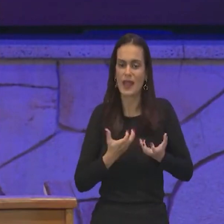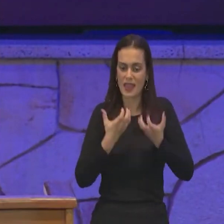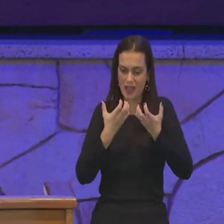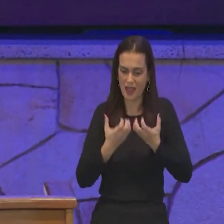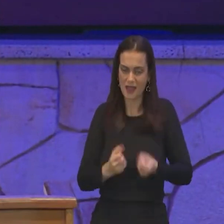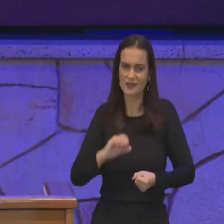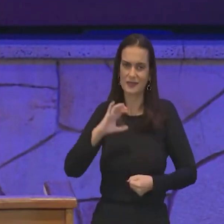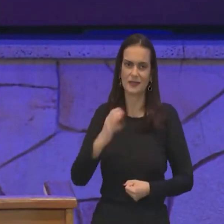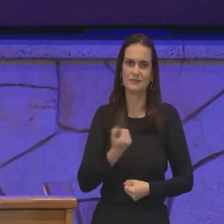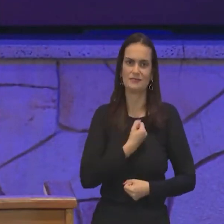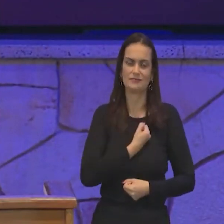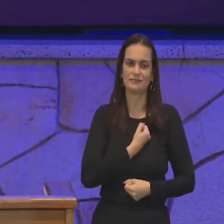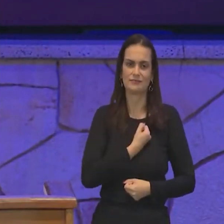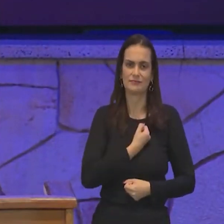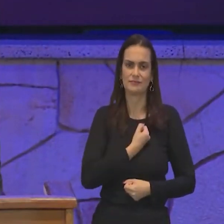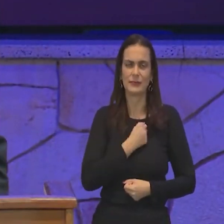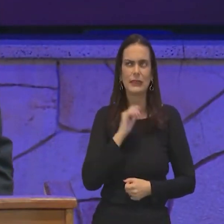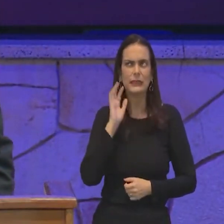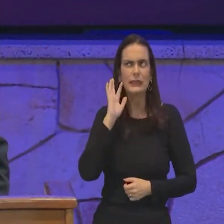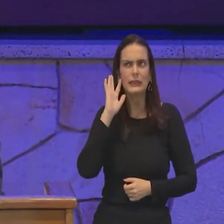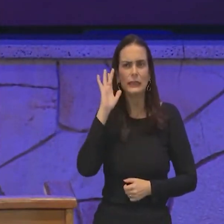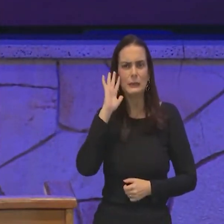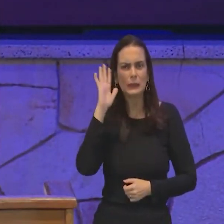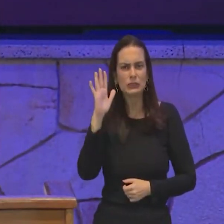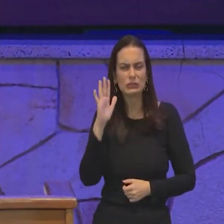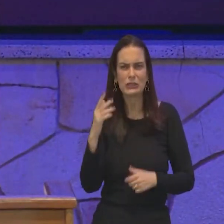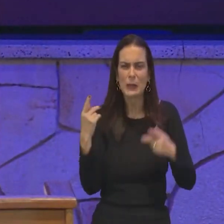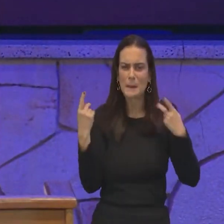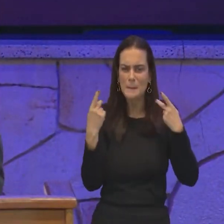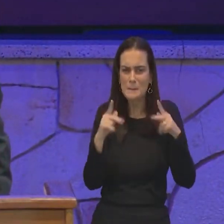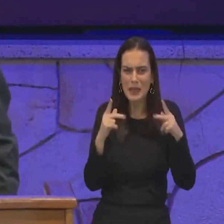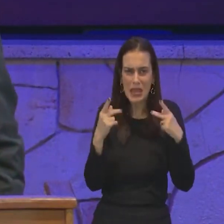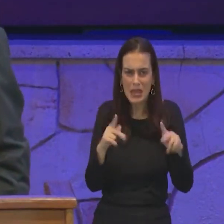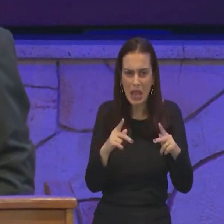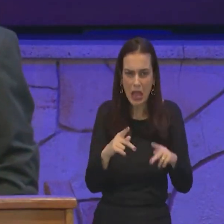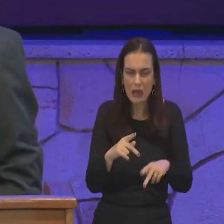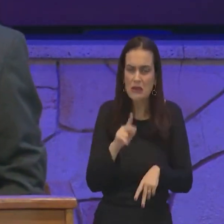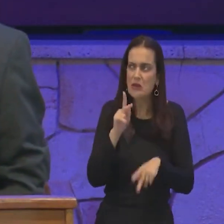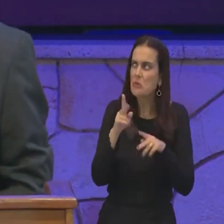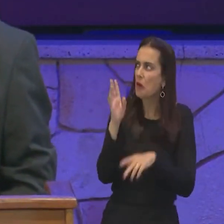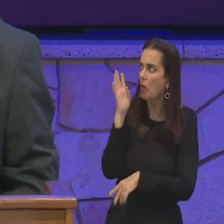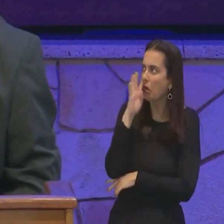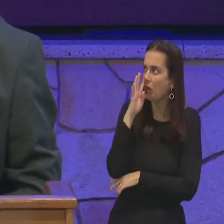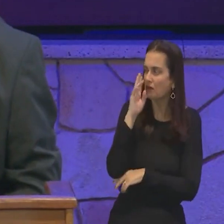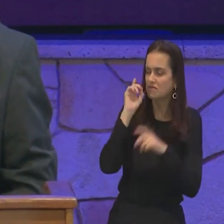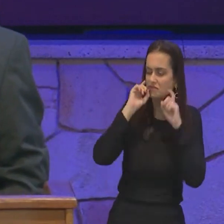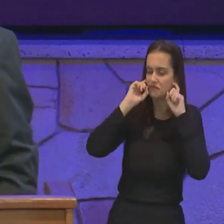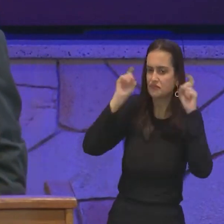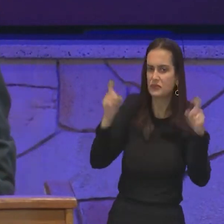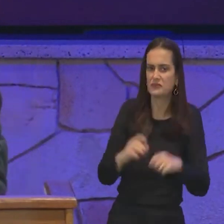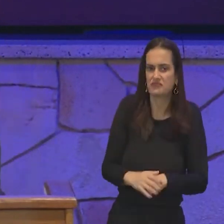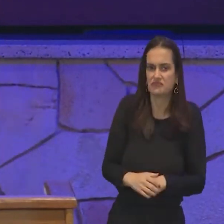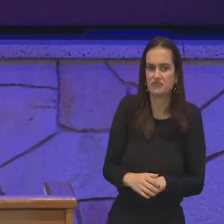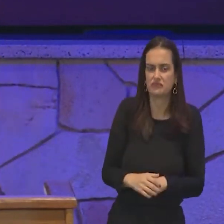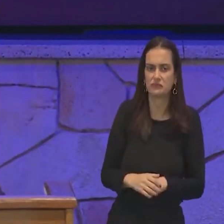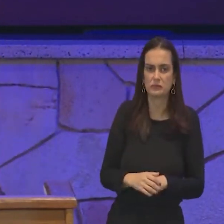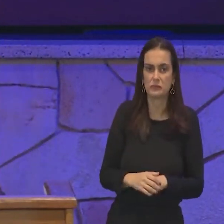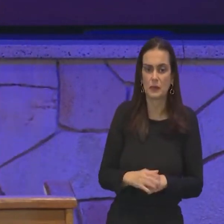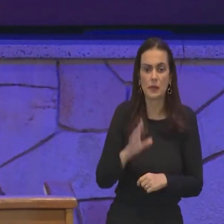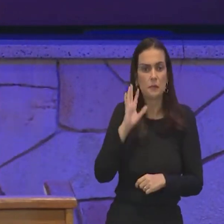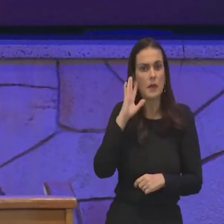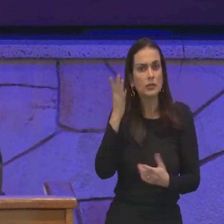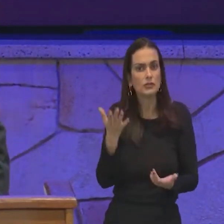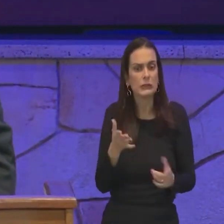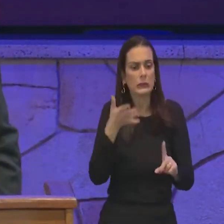salvo. Já imaginaram, querido, ter que pregar uma palavra, e o povo não atenderia, e não ouviria aquela